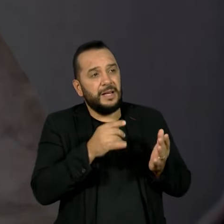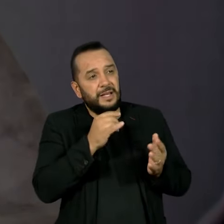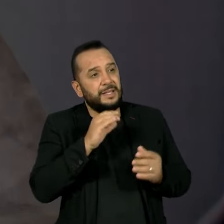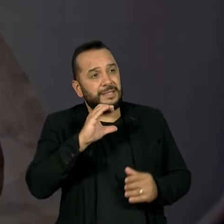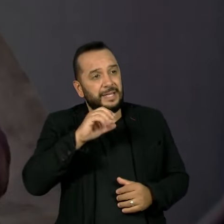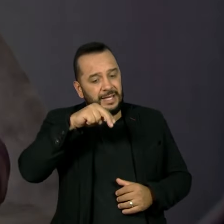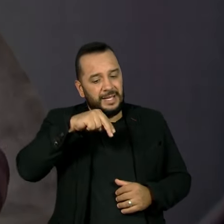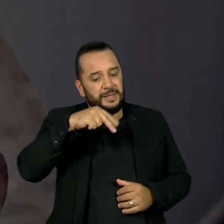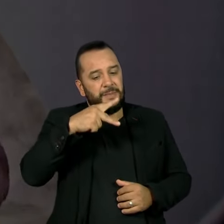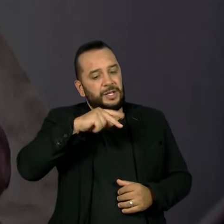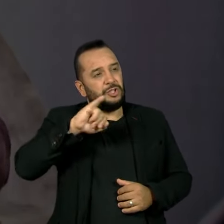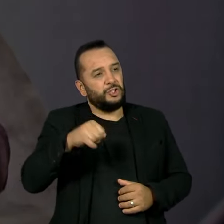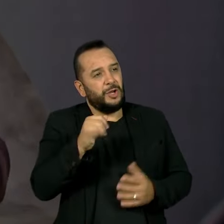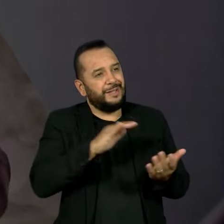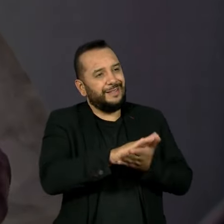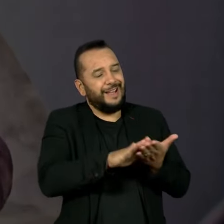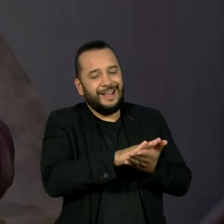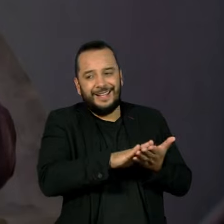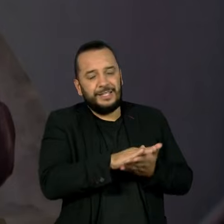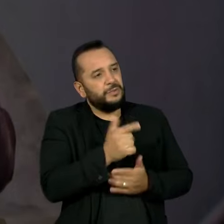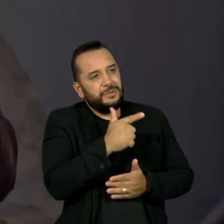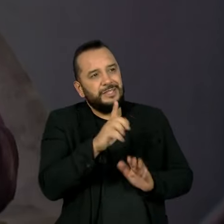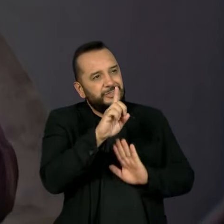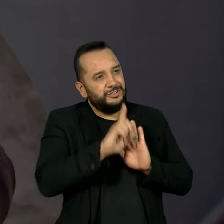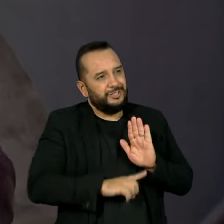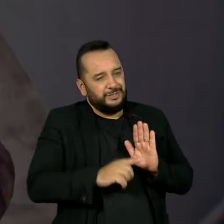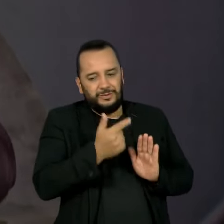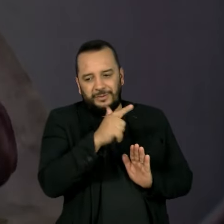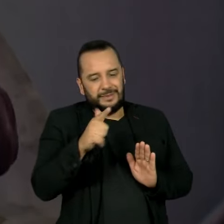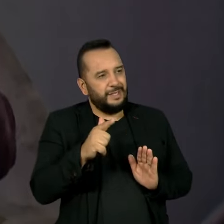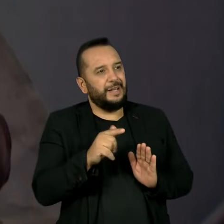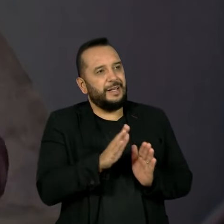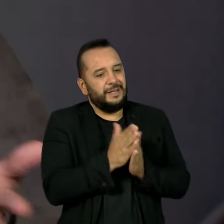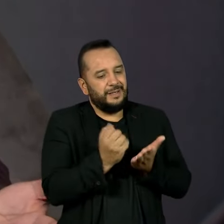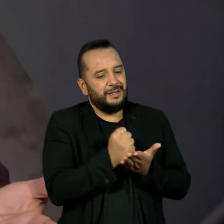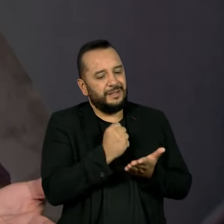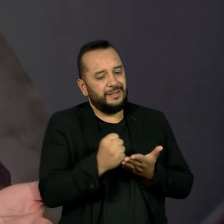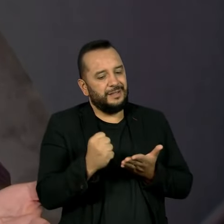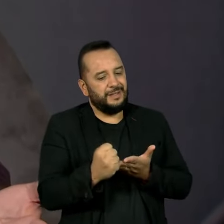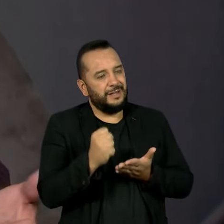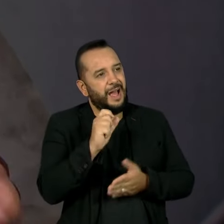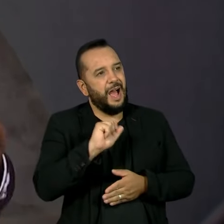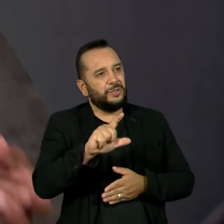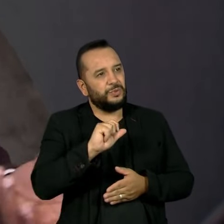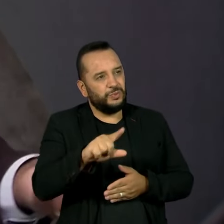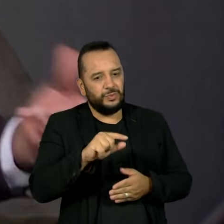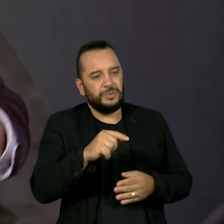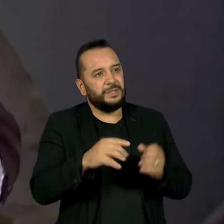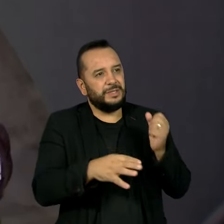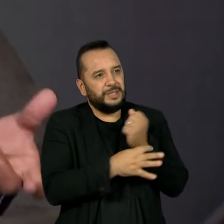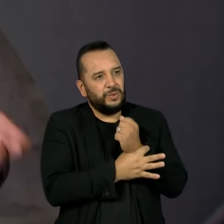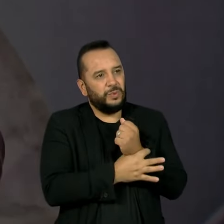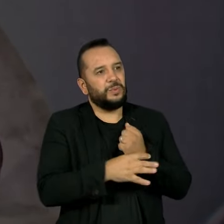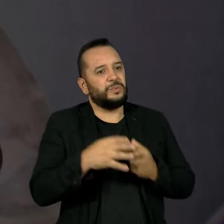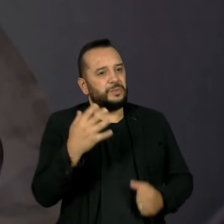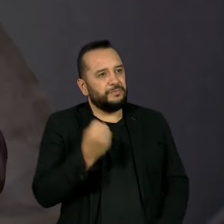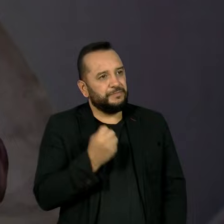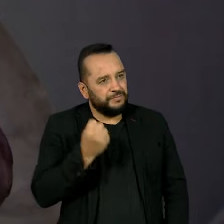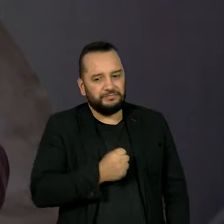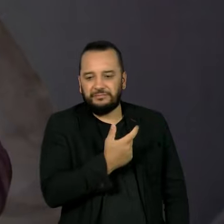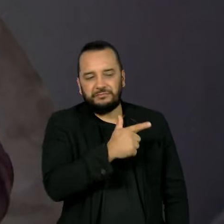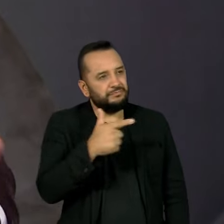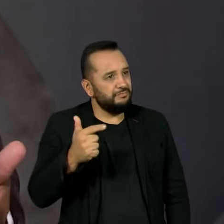superado, porque você não tem direitos, não tem carteira assinada, não tem seguro-desemprego, não tem uma série de benefícios que a qualidade